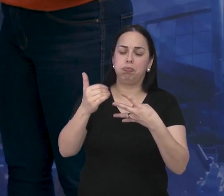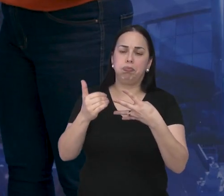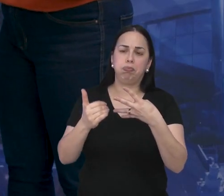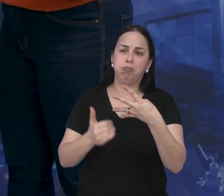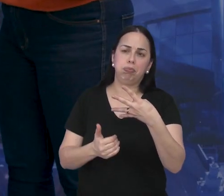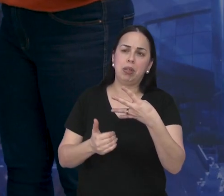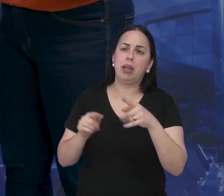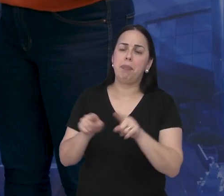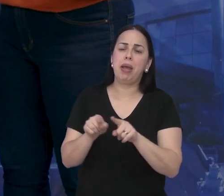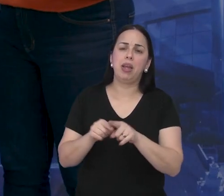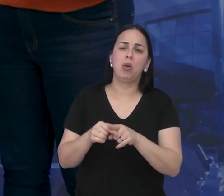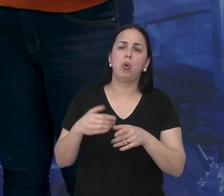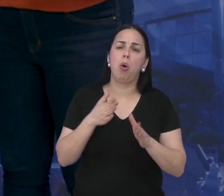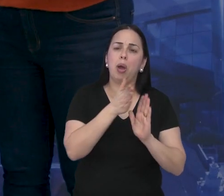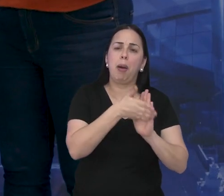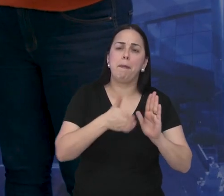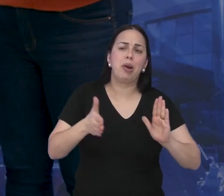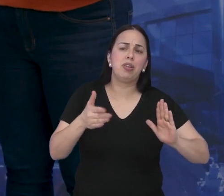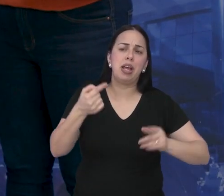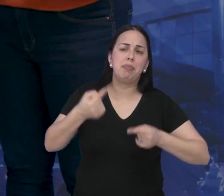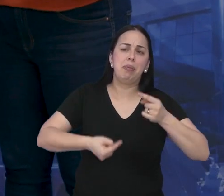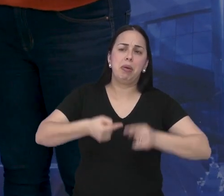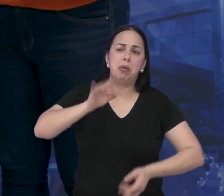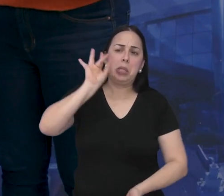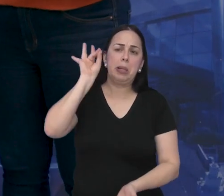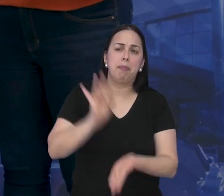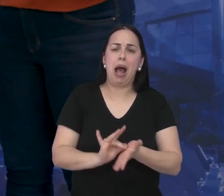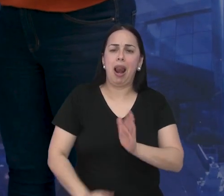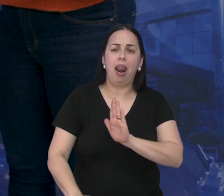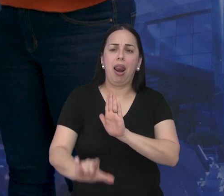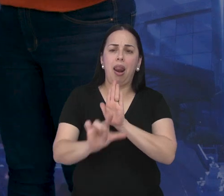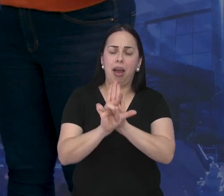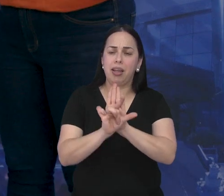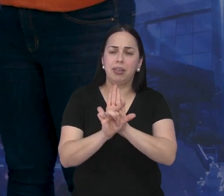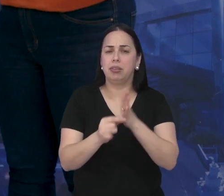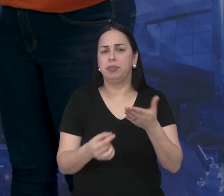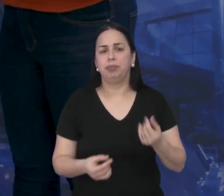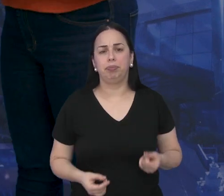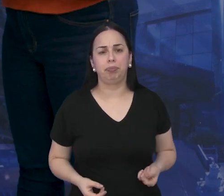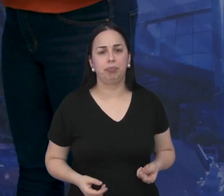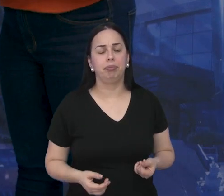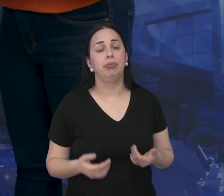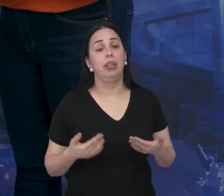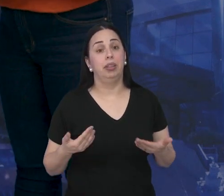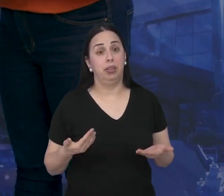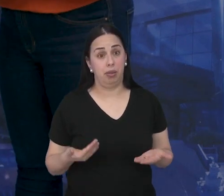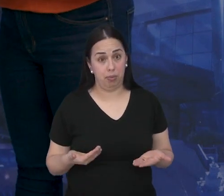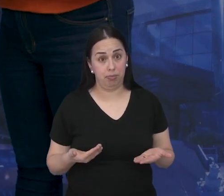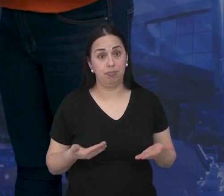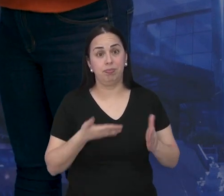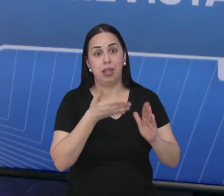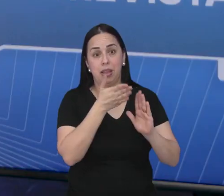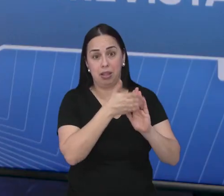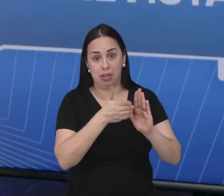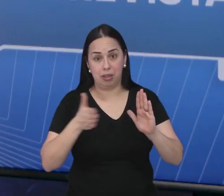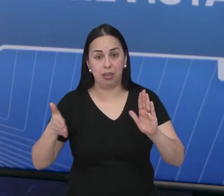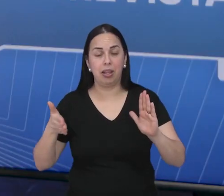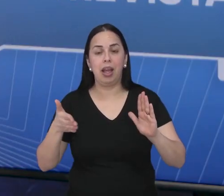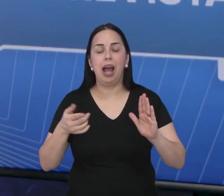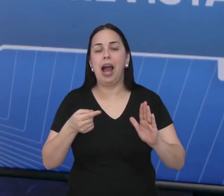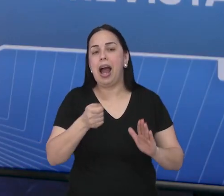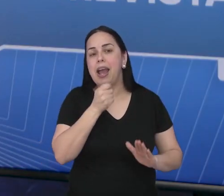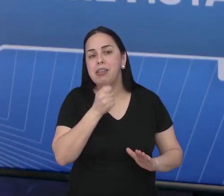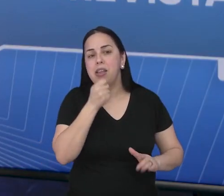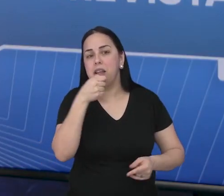dessa discussão até que, de fato, isso se torne uma lei e a licença seja ampliada? Até então, essa discussão ela ainda